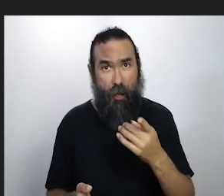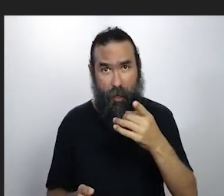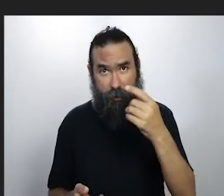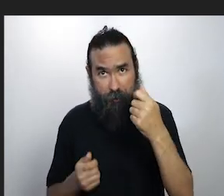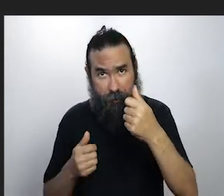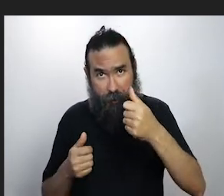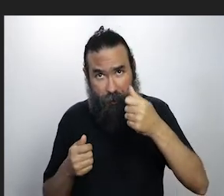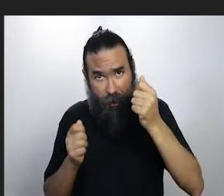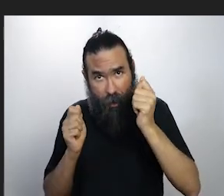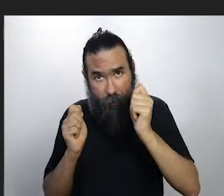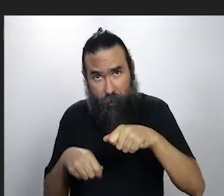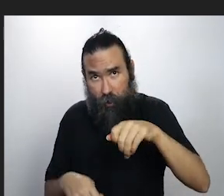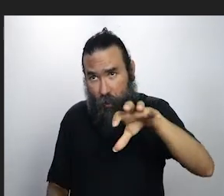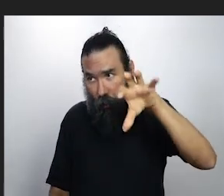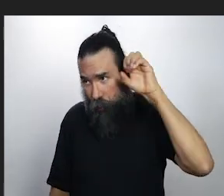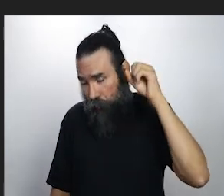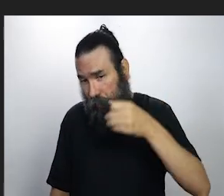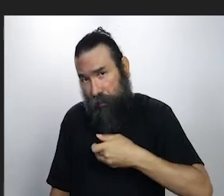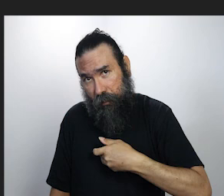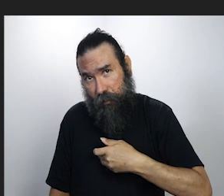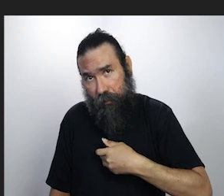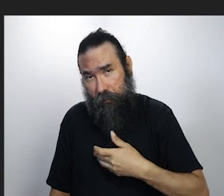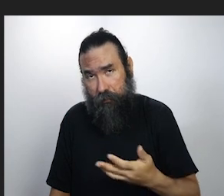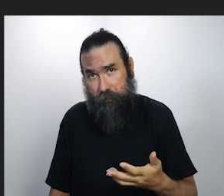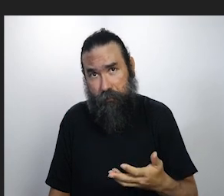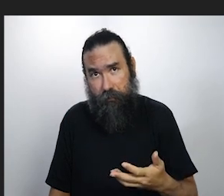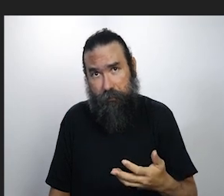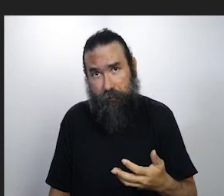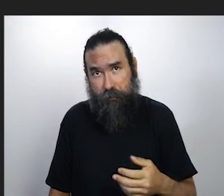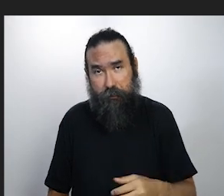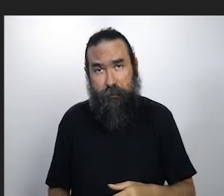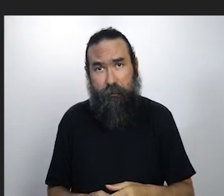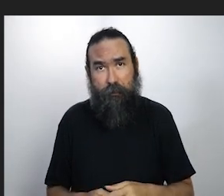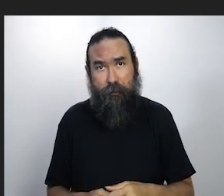Se estiver me ouvindo, ótimo. A gente conta uma história.